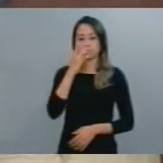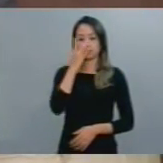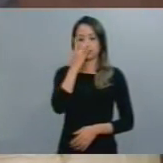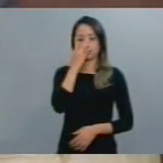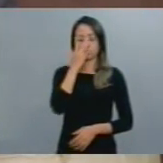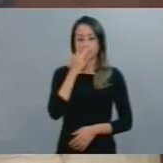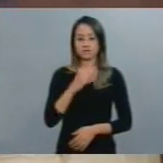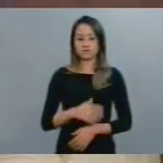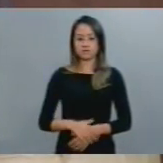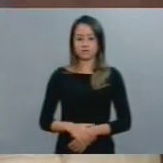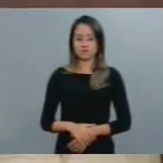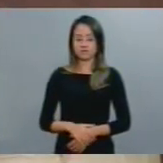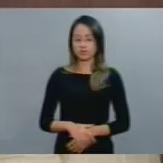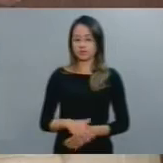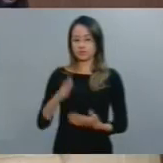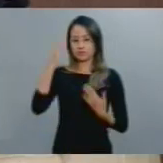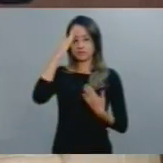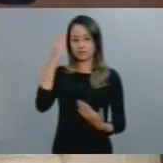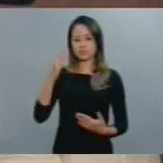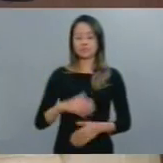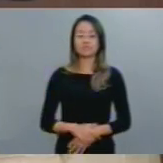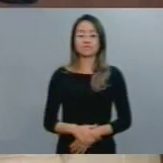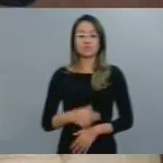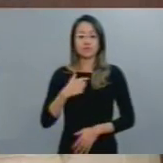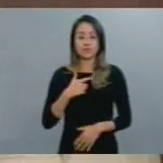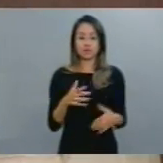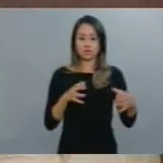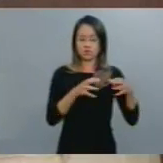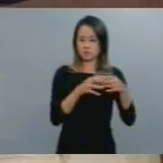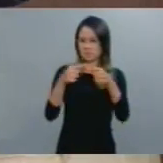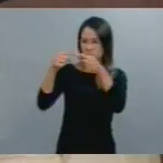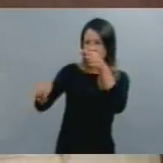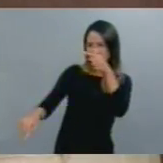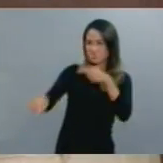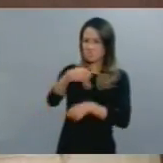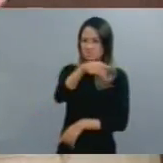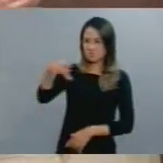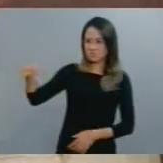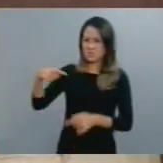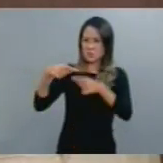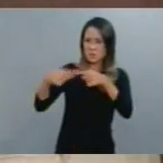Vossa Excelência. Muito obrigado. Acabem por, agora, serem